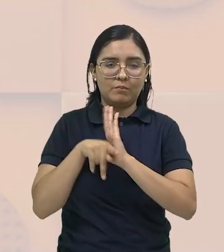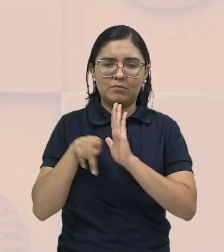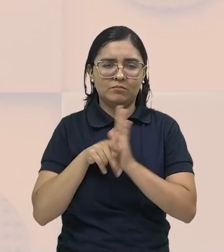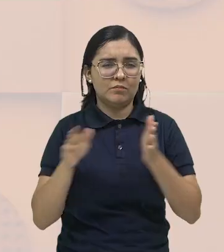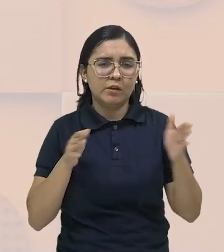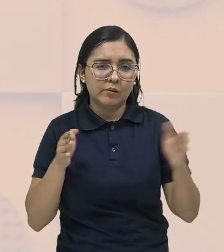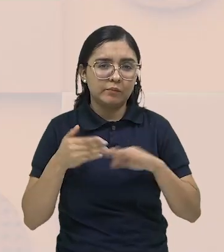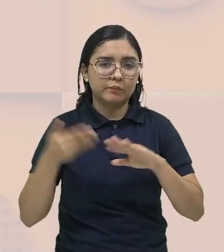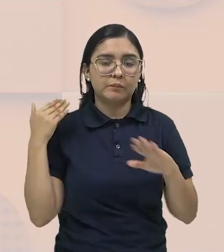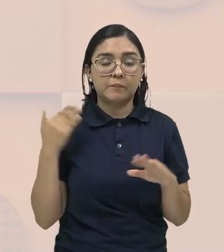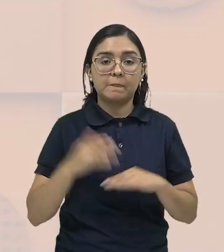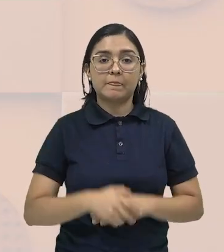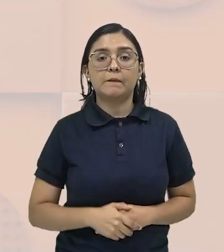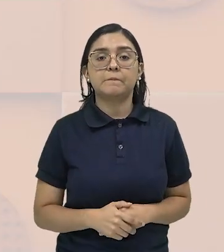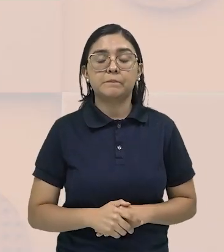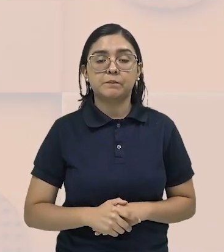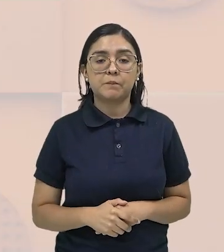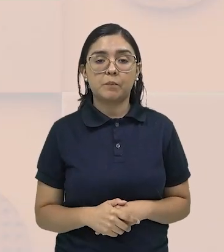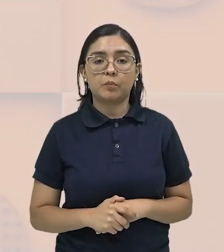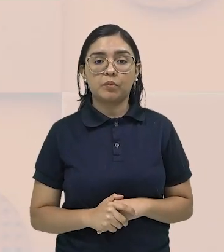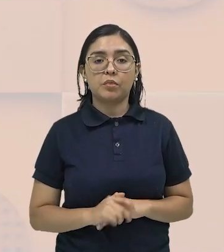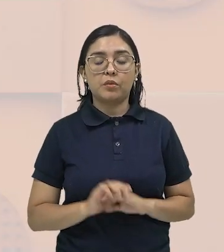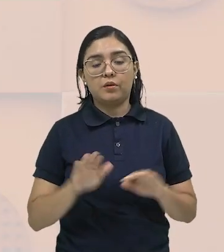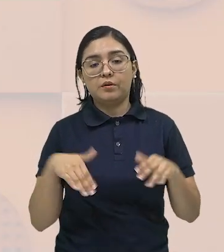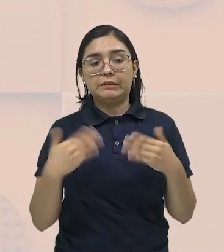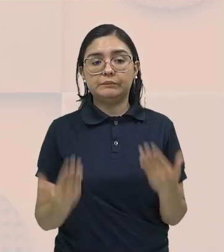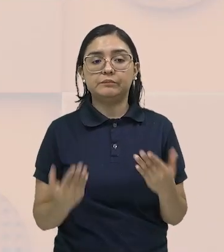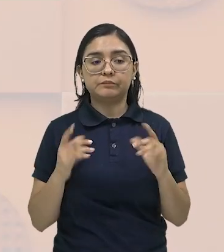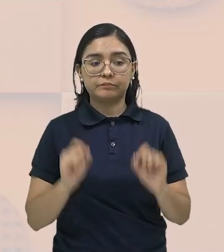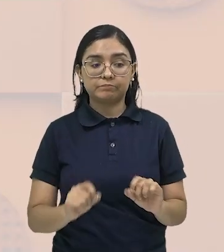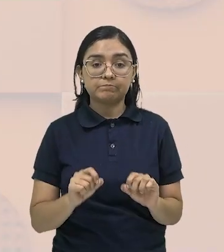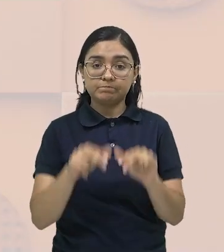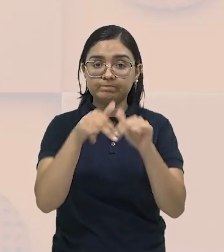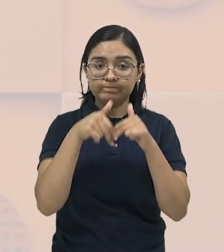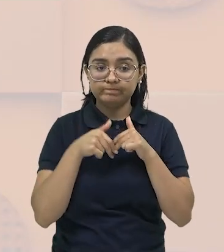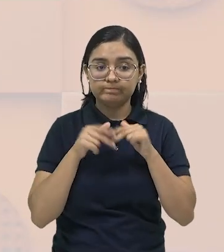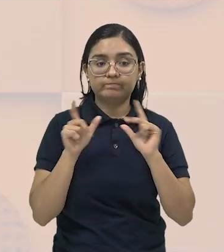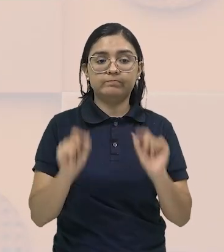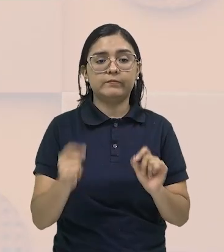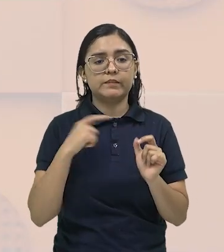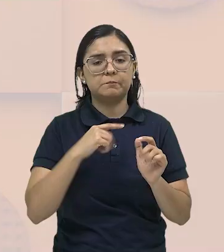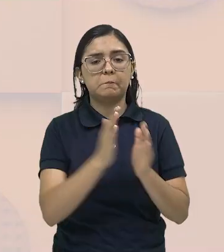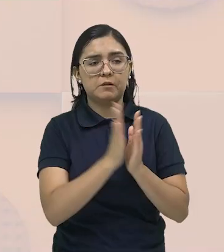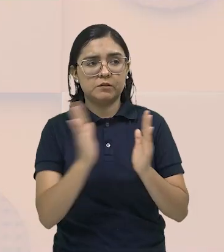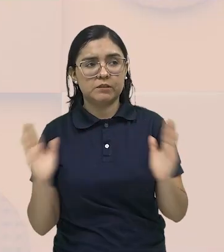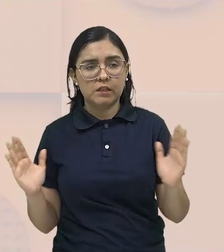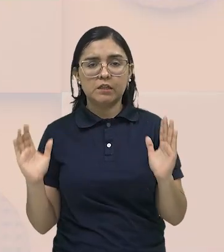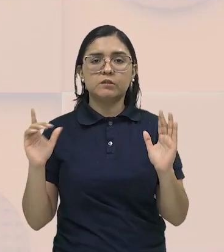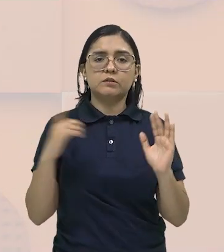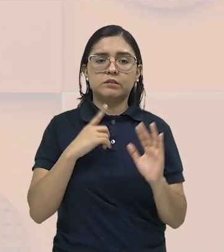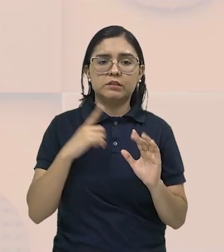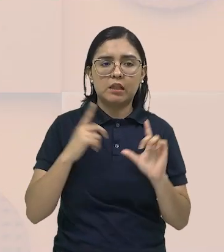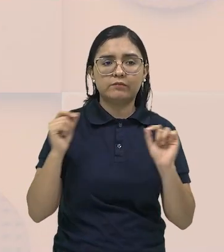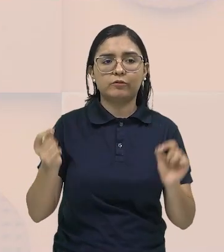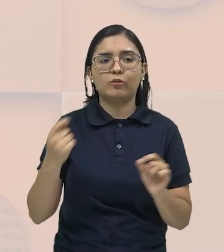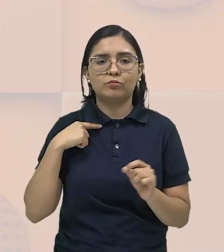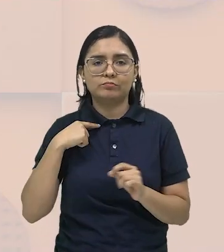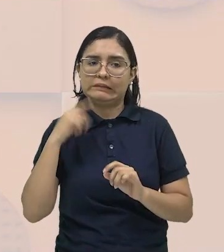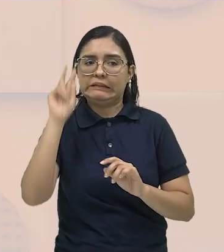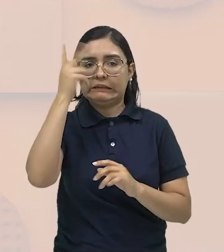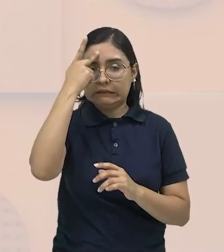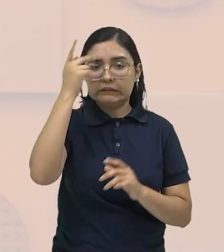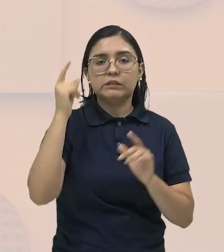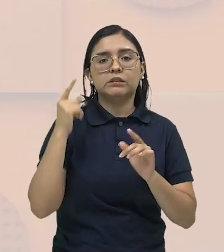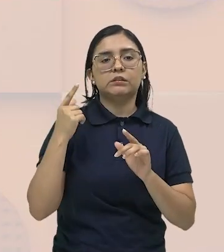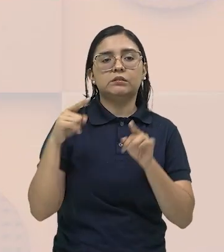Hoje entraria em desuso, mas era bem próprio da época. E por conta disso, por conta desse processo que ela entrou de demência e tudo mais, ela